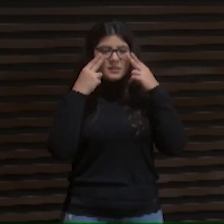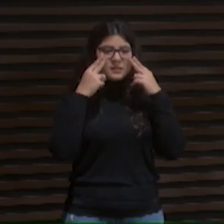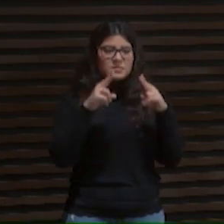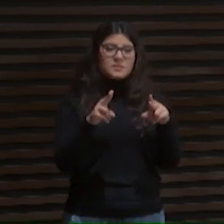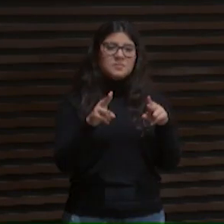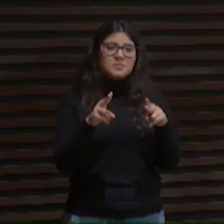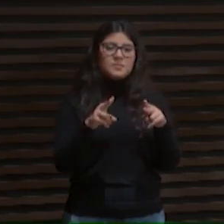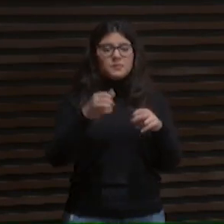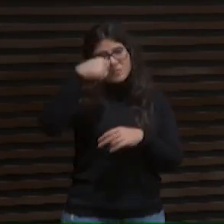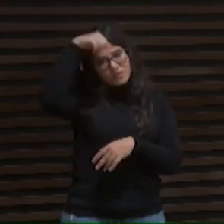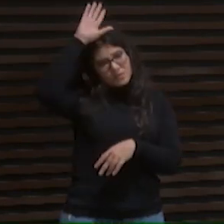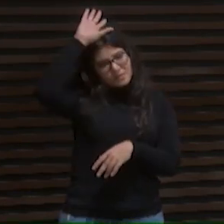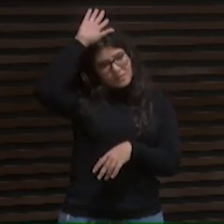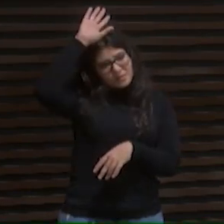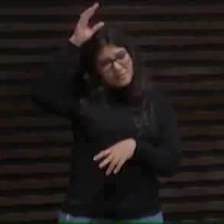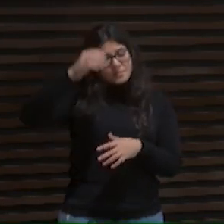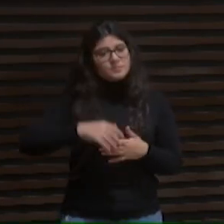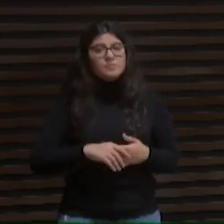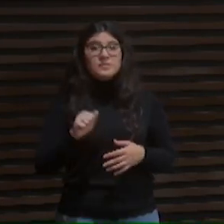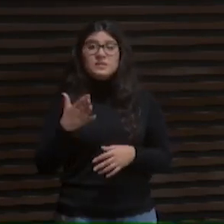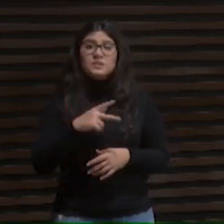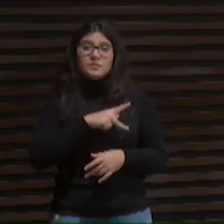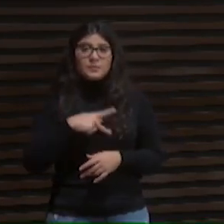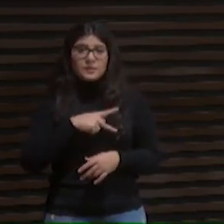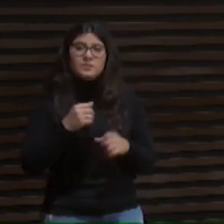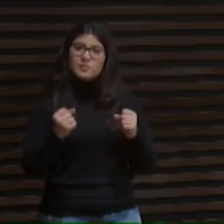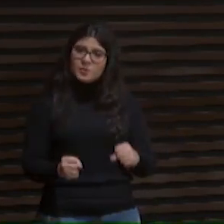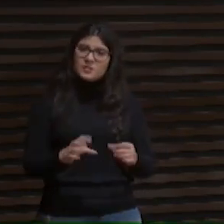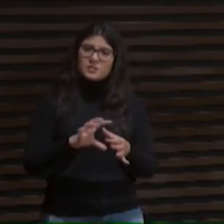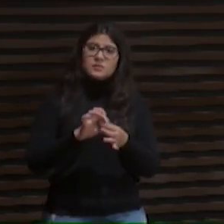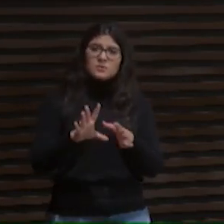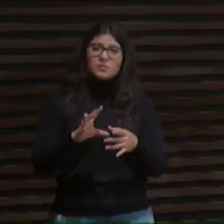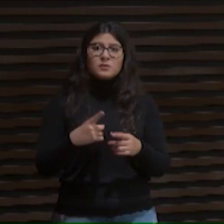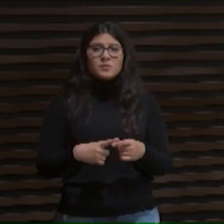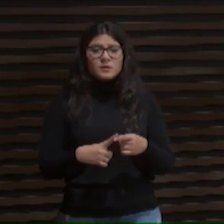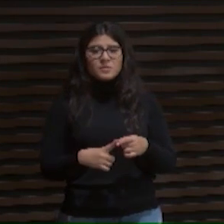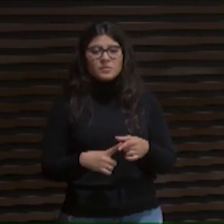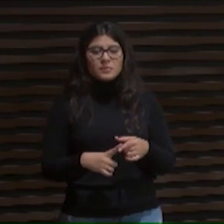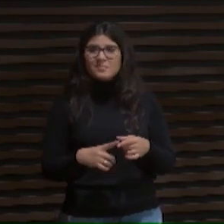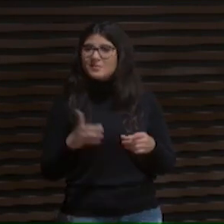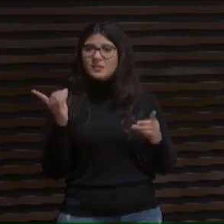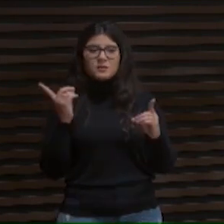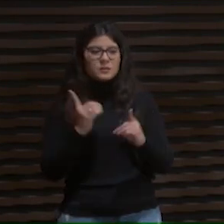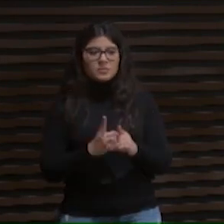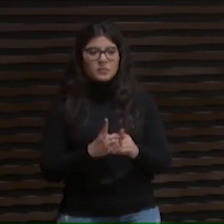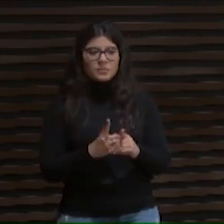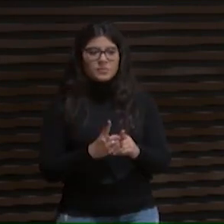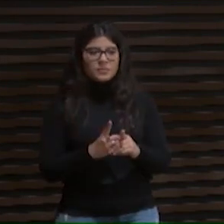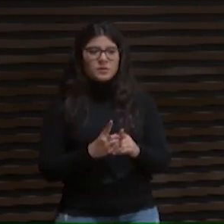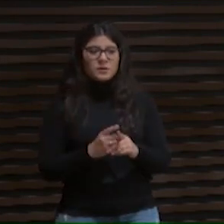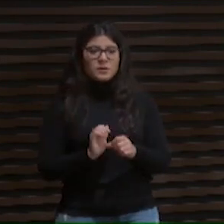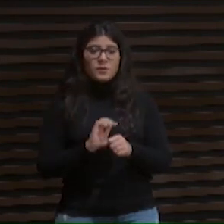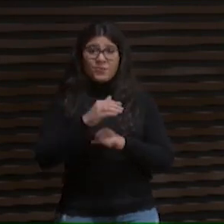em Roma. Então Paulo, que podia ser solto, porque não era encontrado